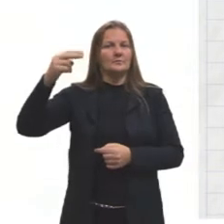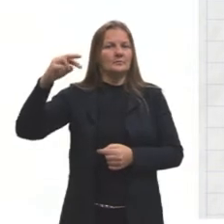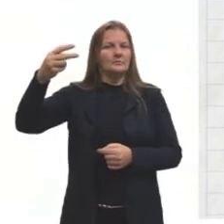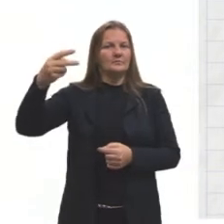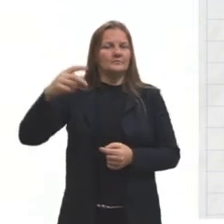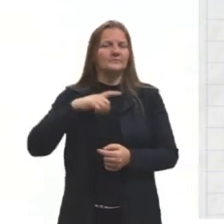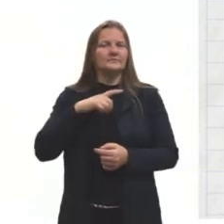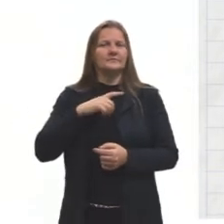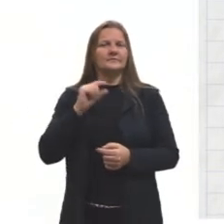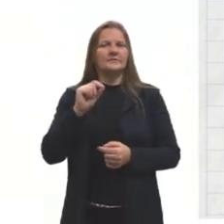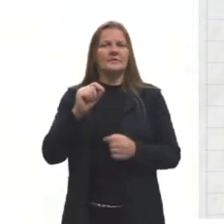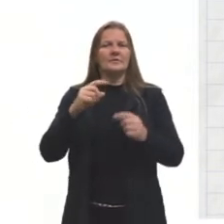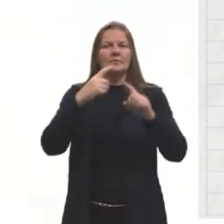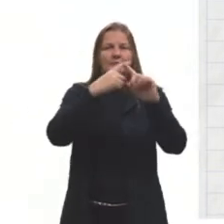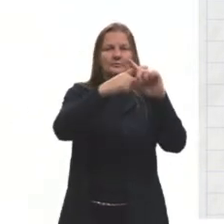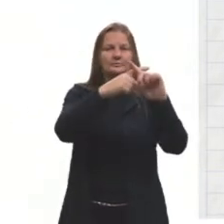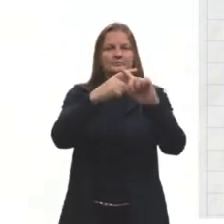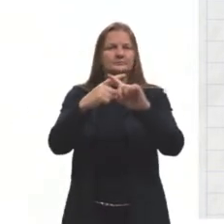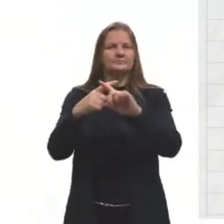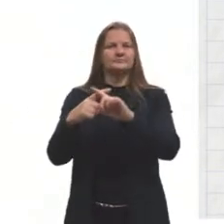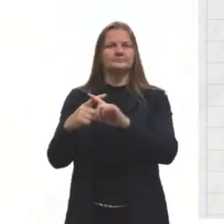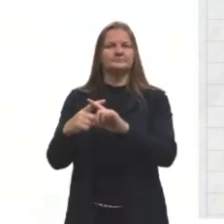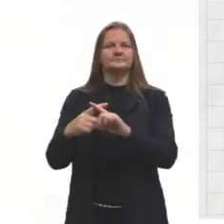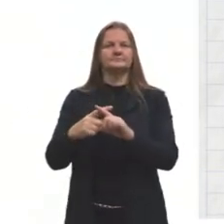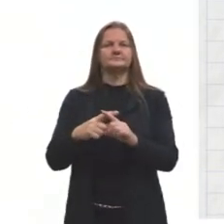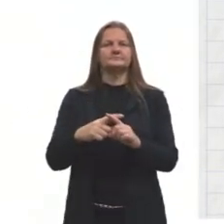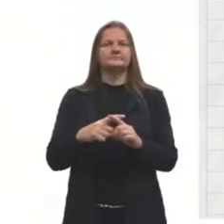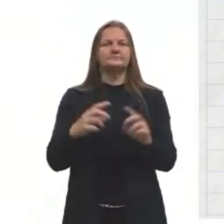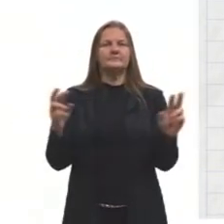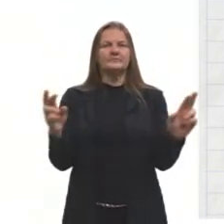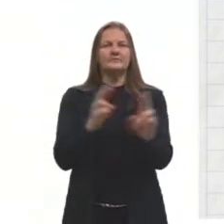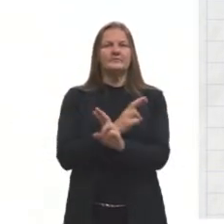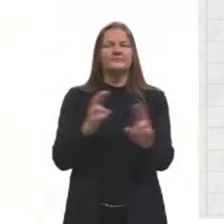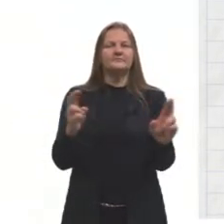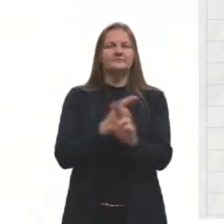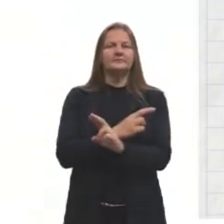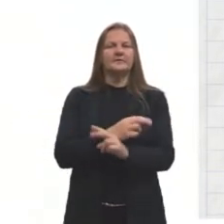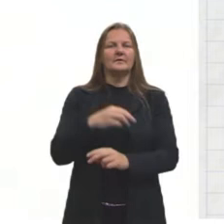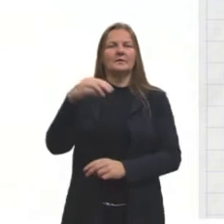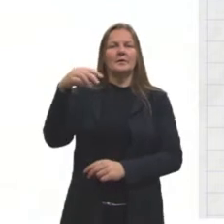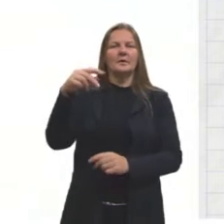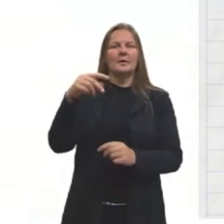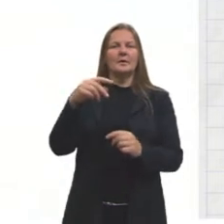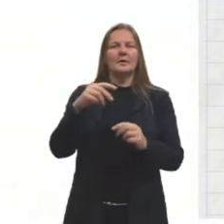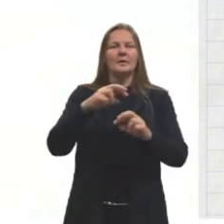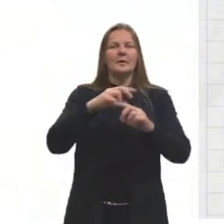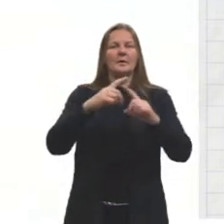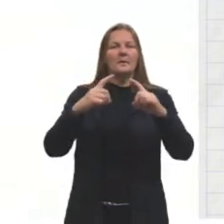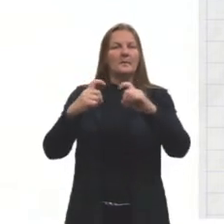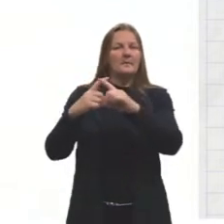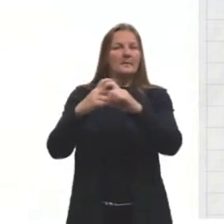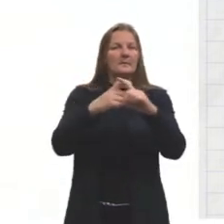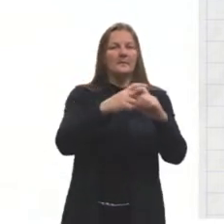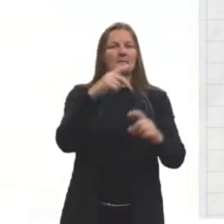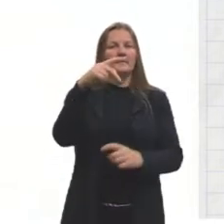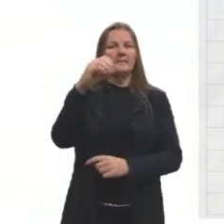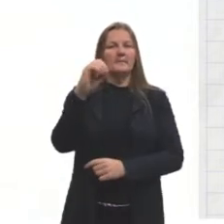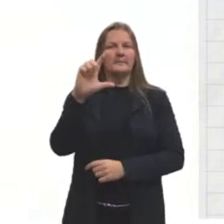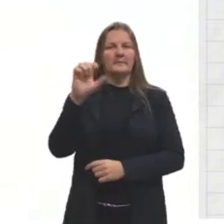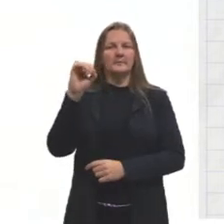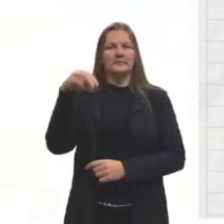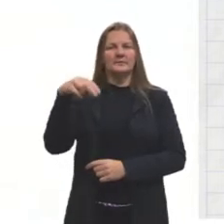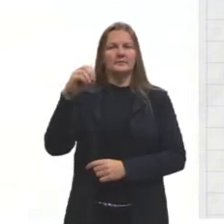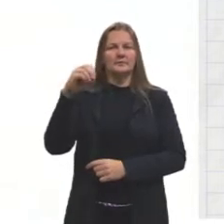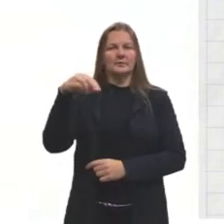eles vêm ali da multiplicação entre os monômios polinômios né E por serem